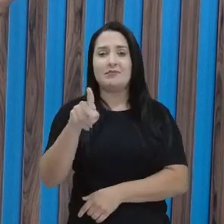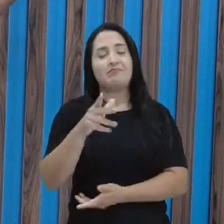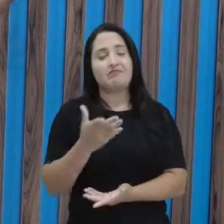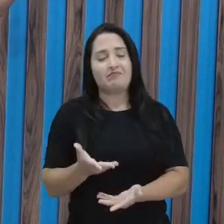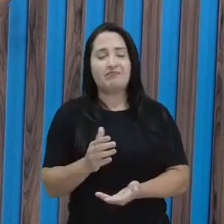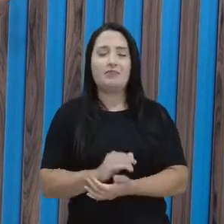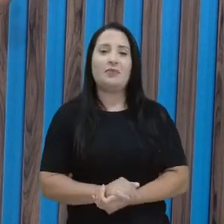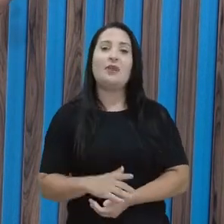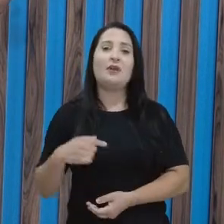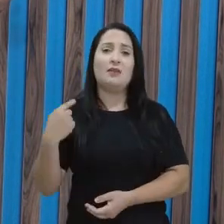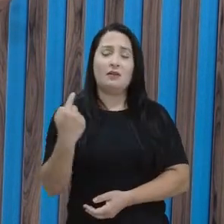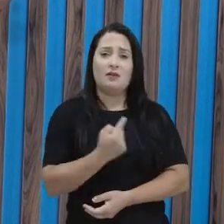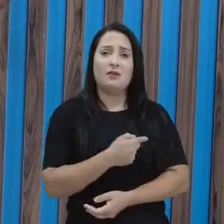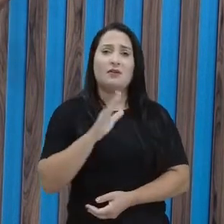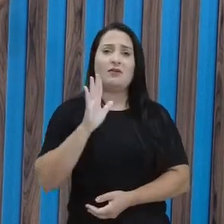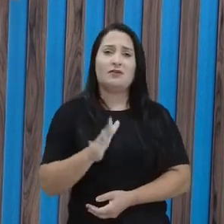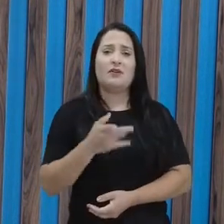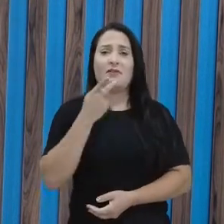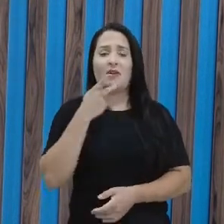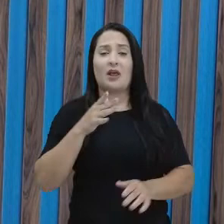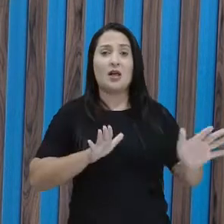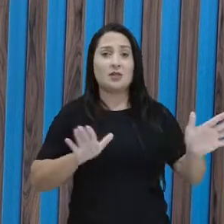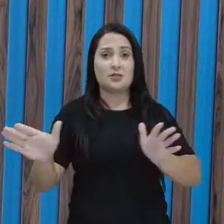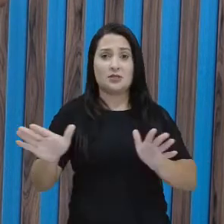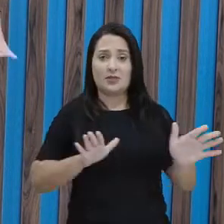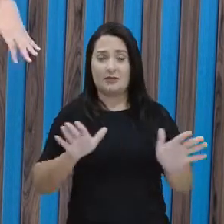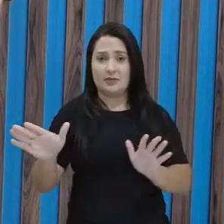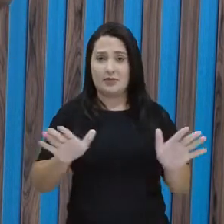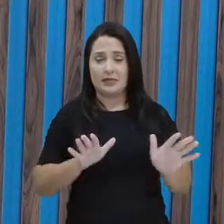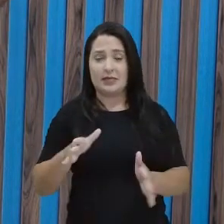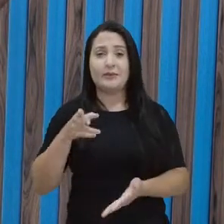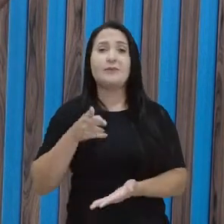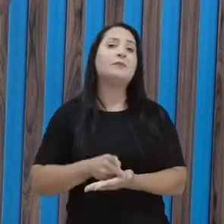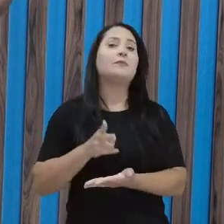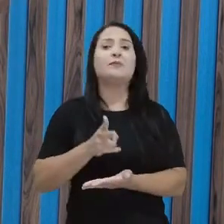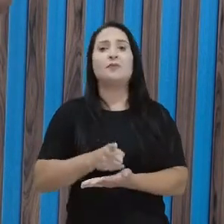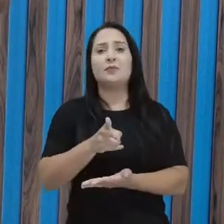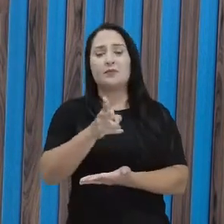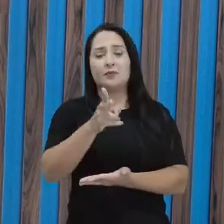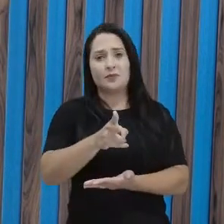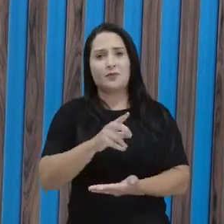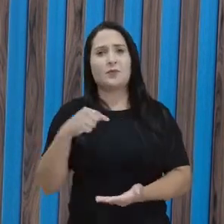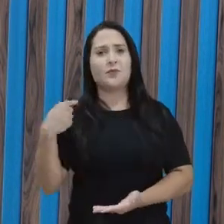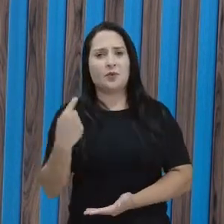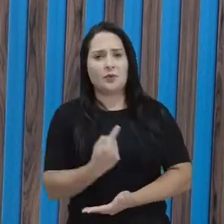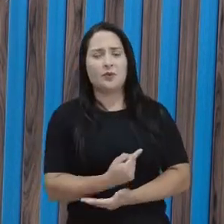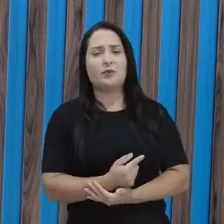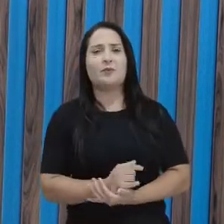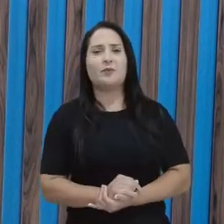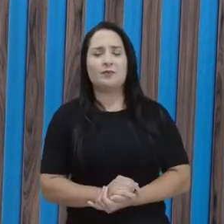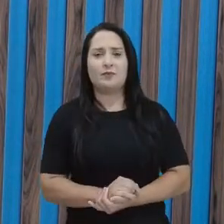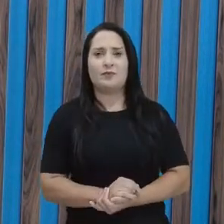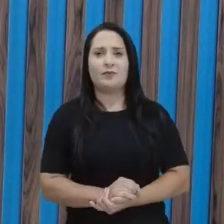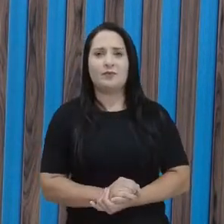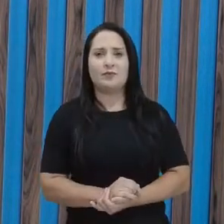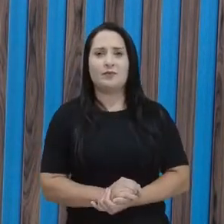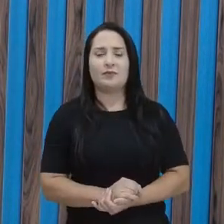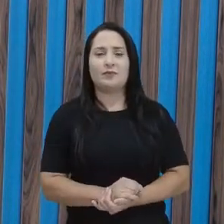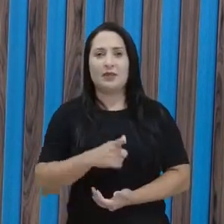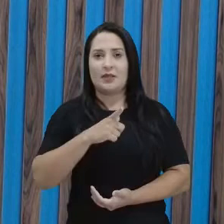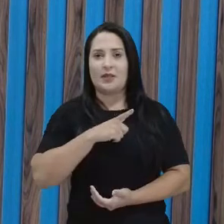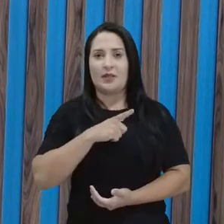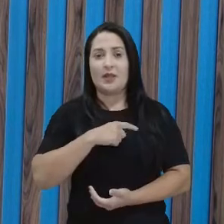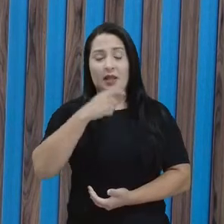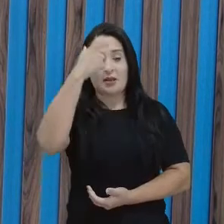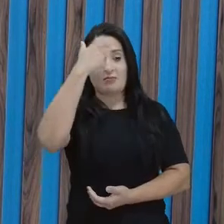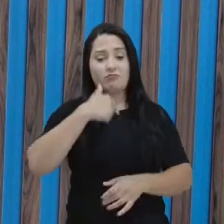A gente falou um pouco, né, de acessibilidade. E para manter, né, para a gente continuar sendo um pouco mais acessível, eu também vou